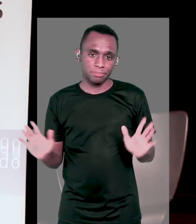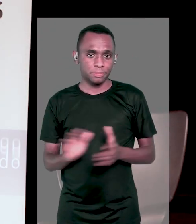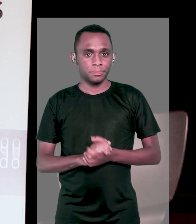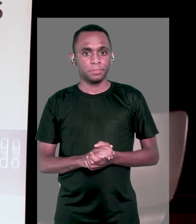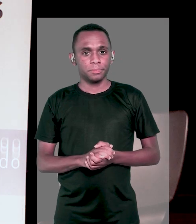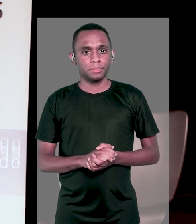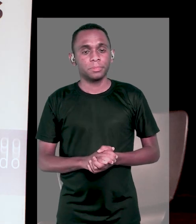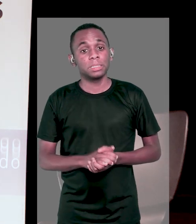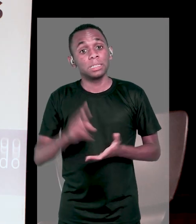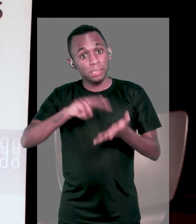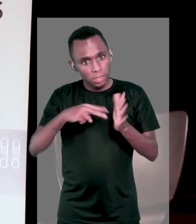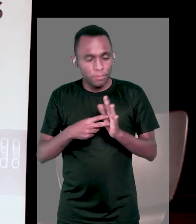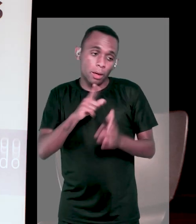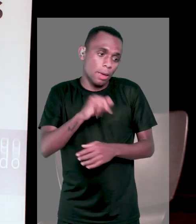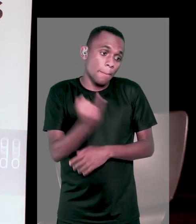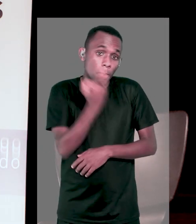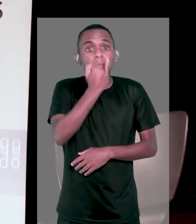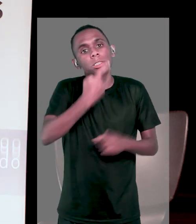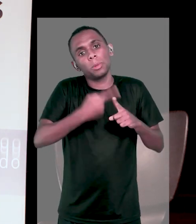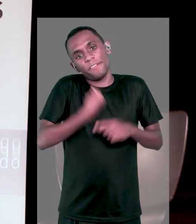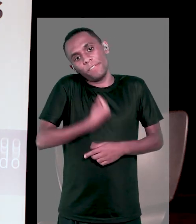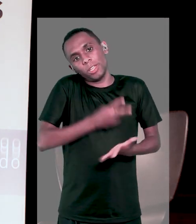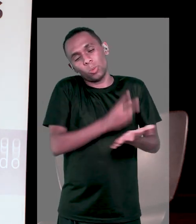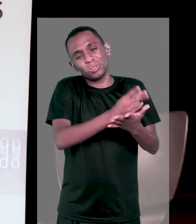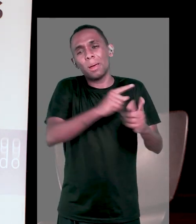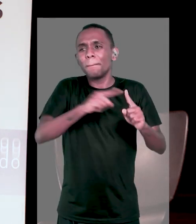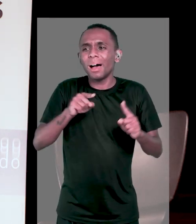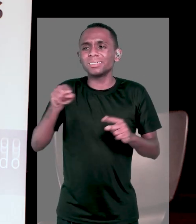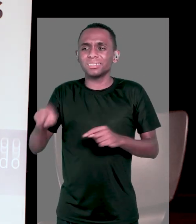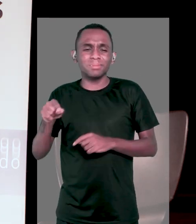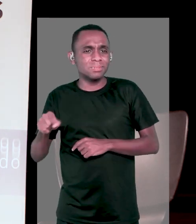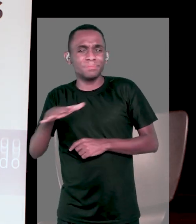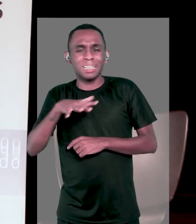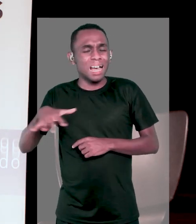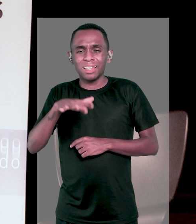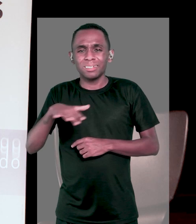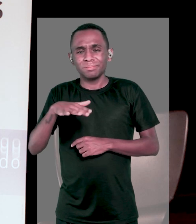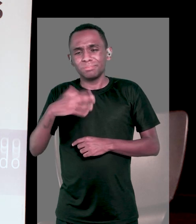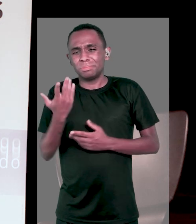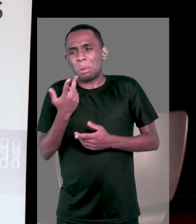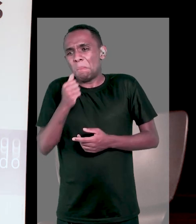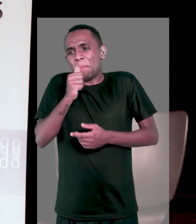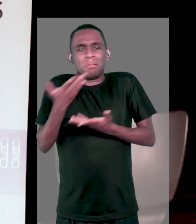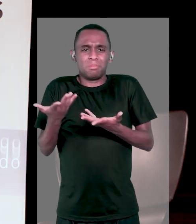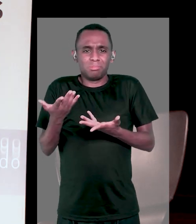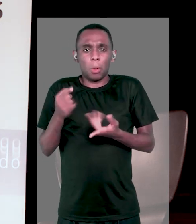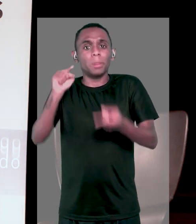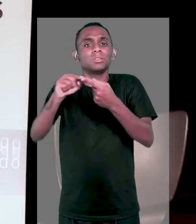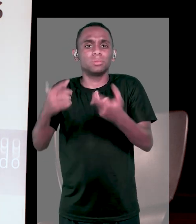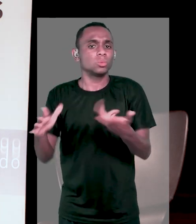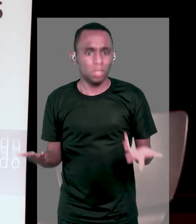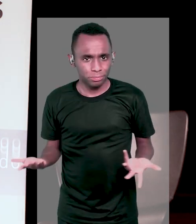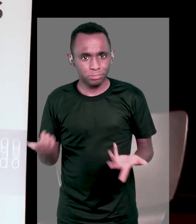distinção que se fazia na antiguidade clássica entre o ócio e o negócio o